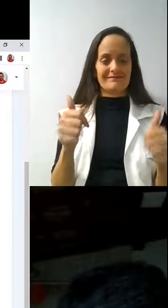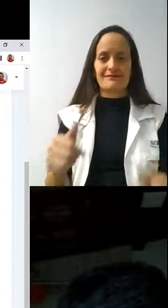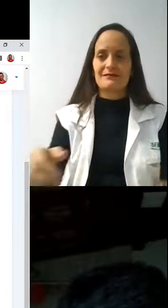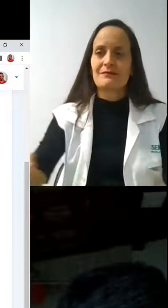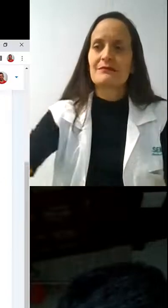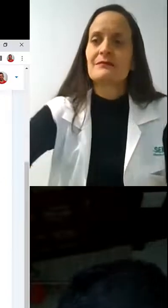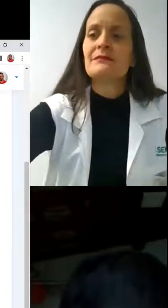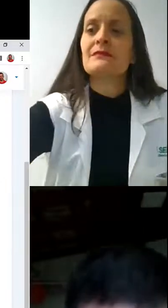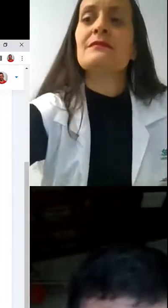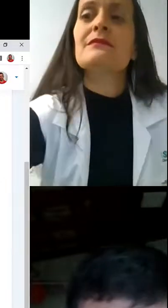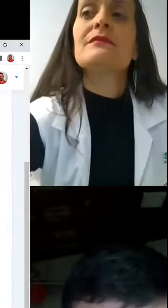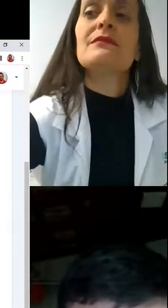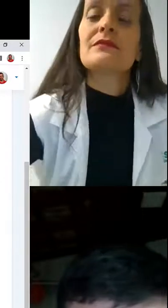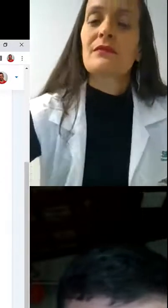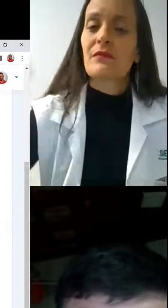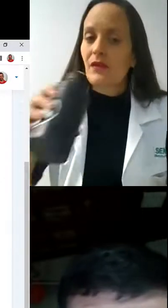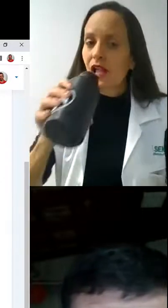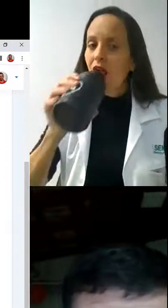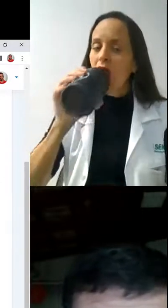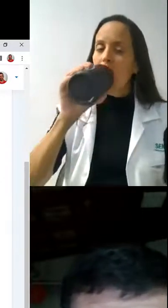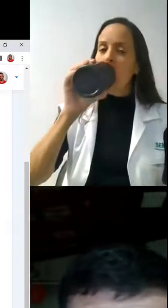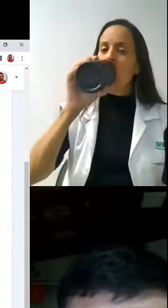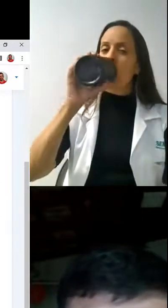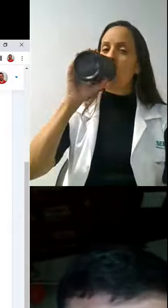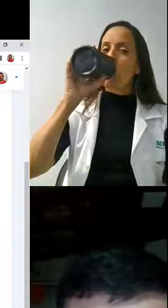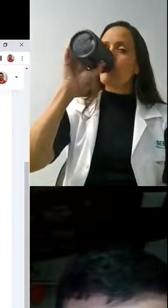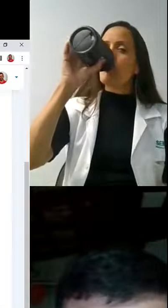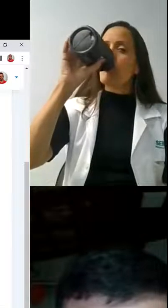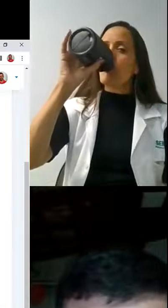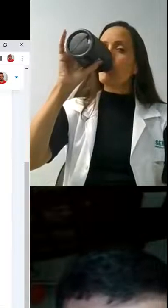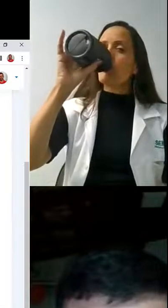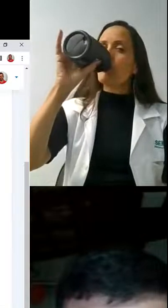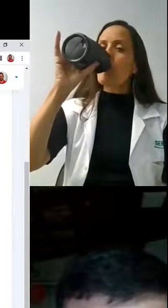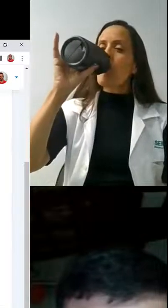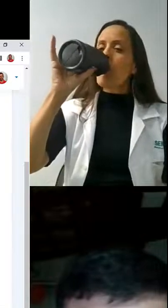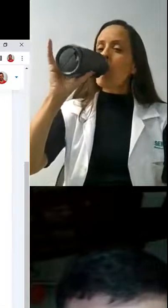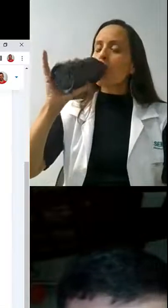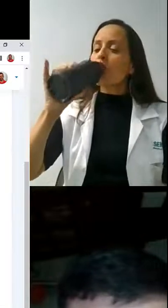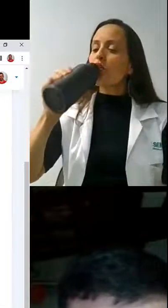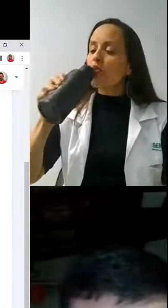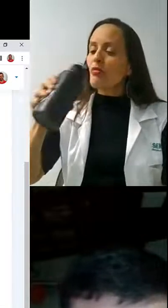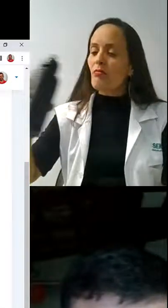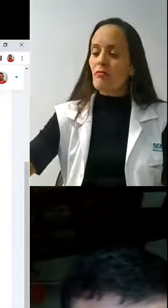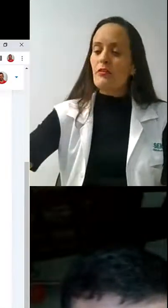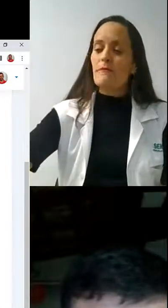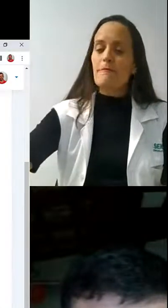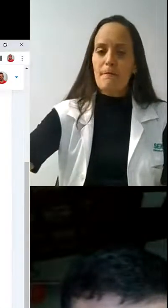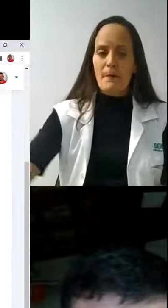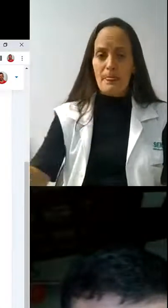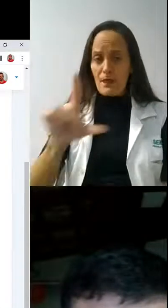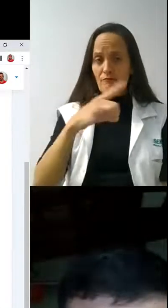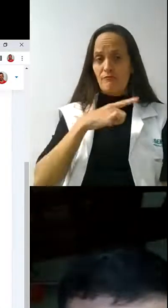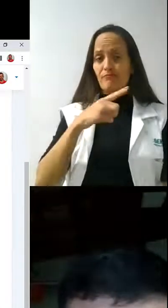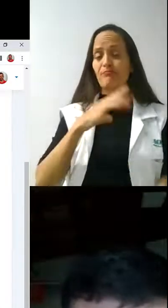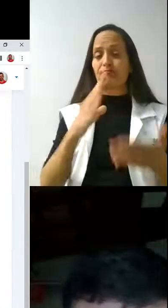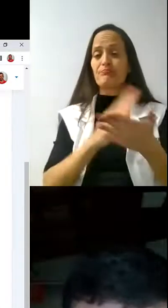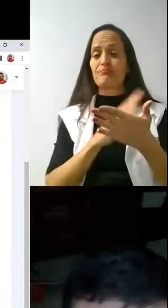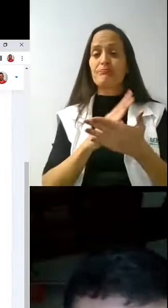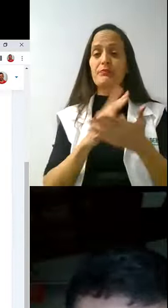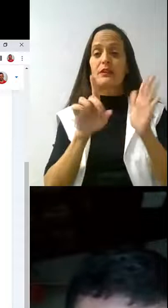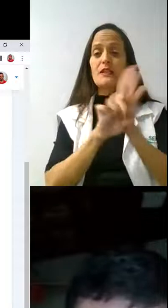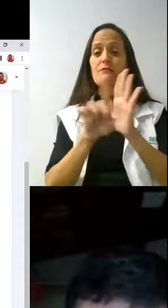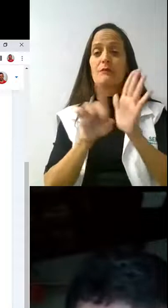Beleza? Aqui tem mais exercícios. Tem aqui um fórum, né, de discussão sobre medidas e tal. E tem a atividade